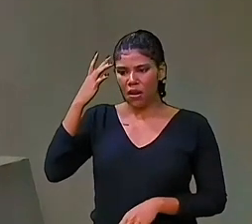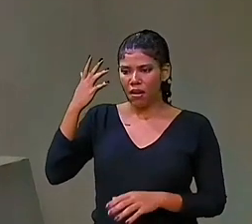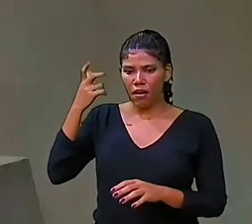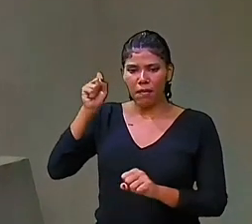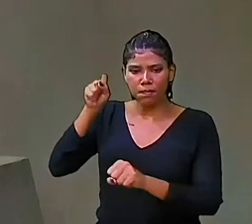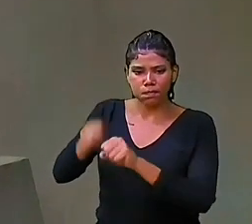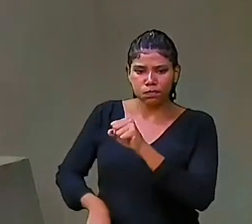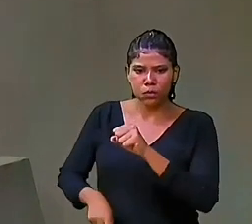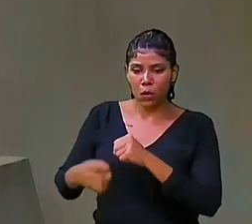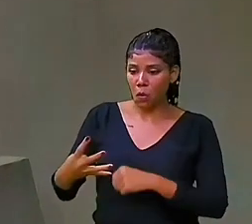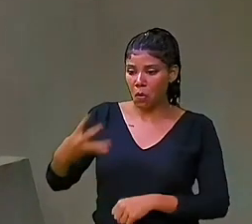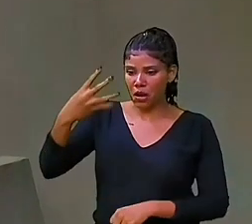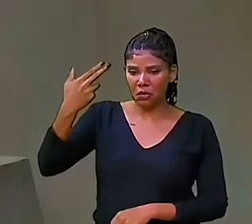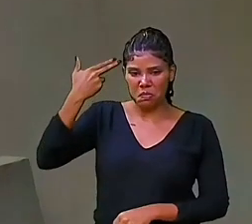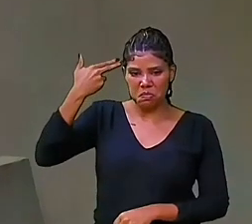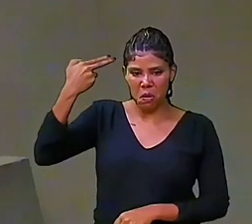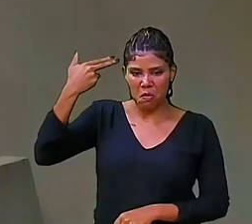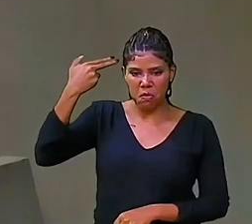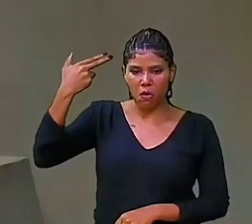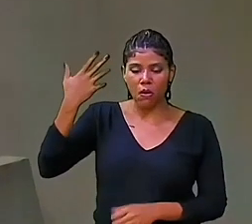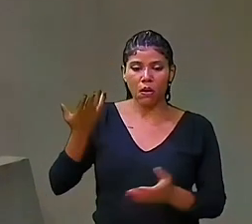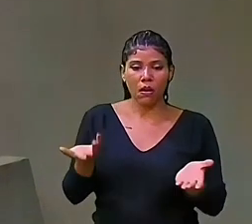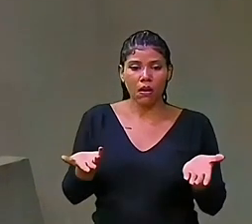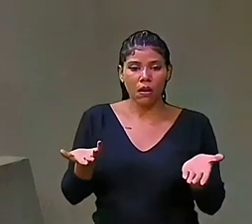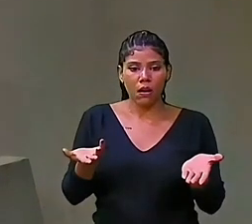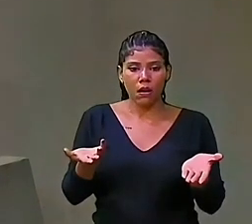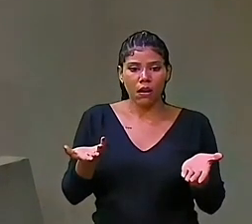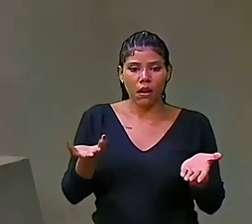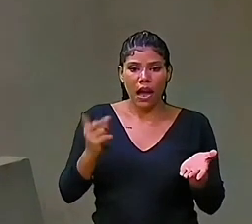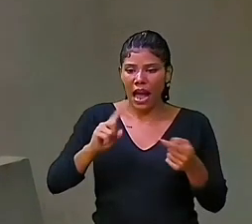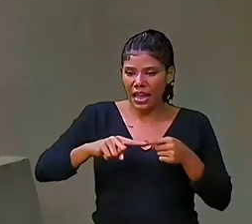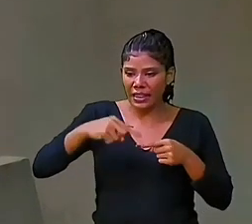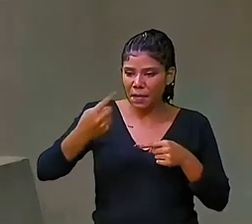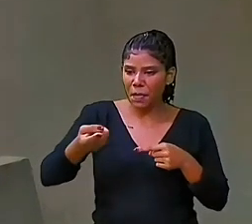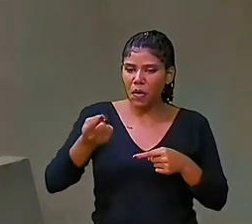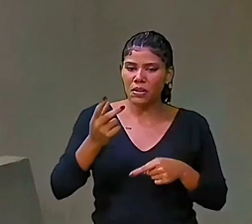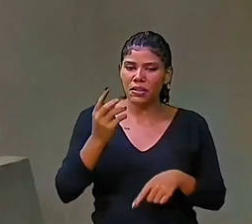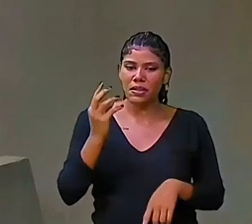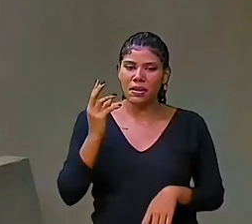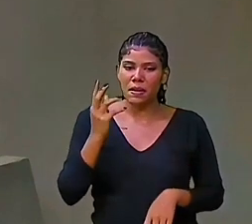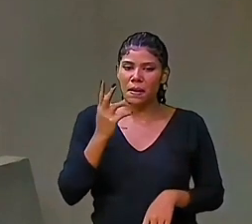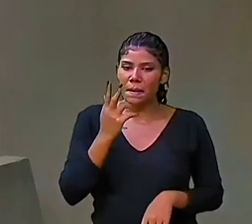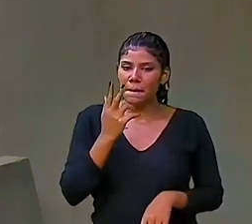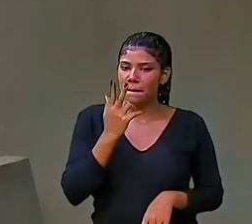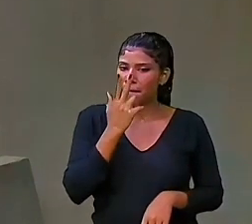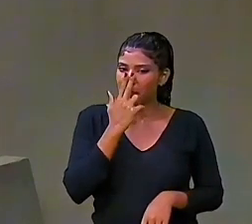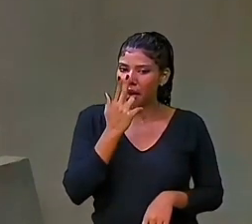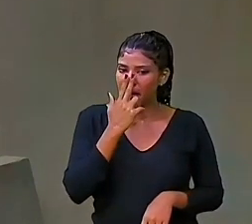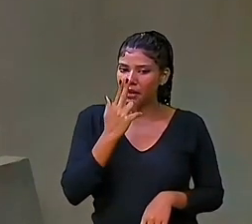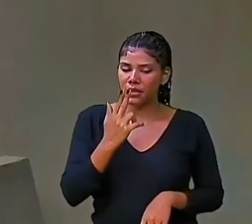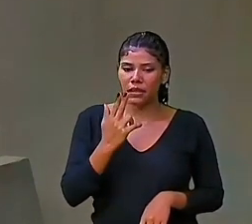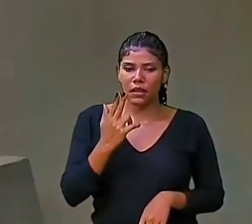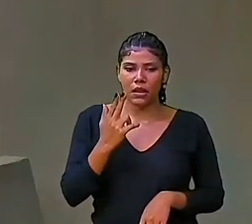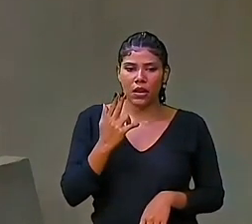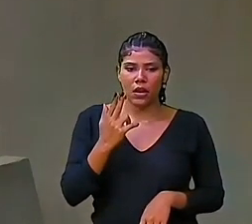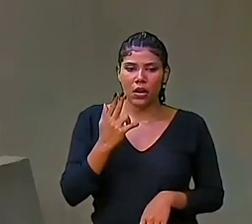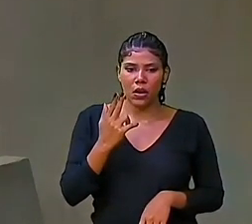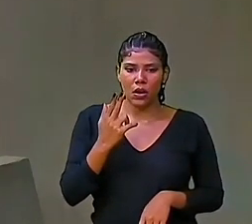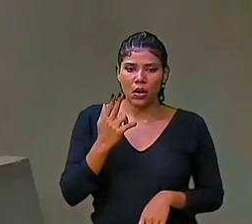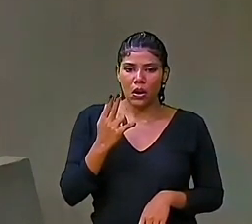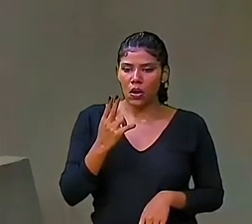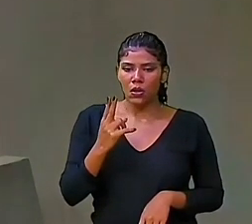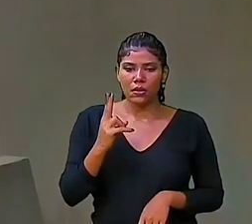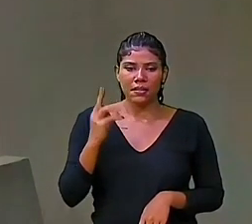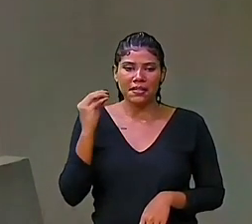com 4 tiros na cabeça, e o subterrâneo covarde, porque isso